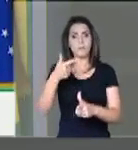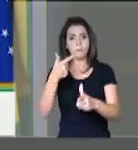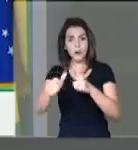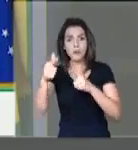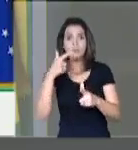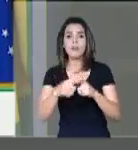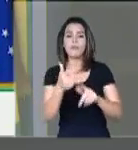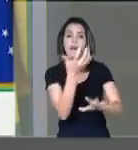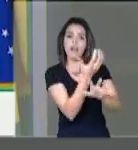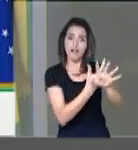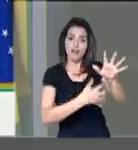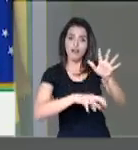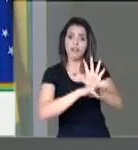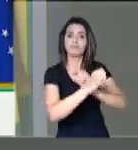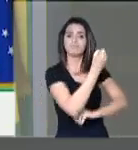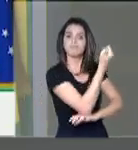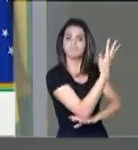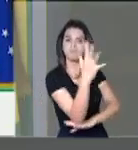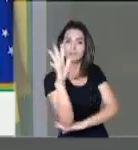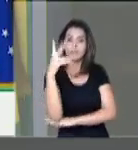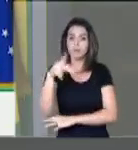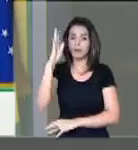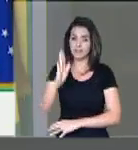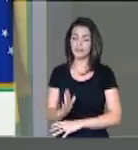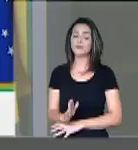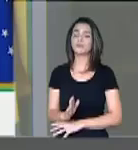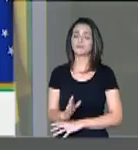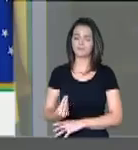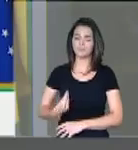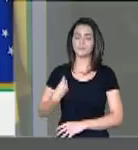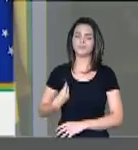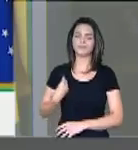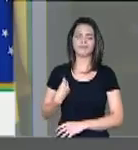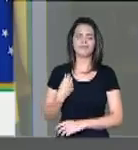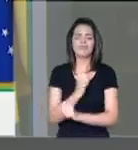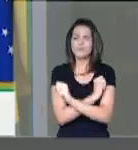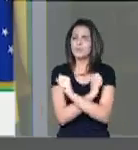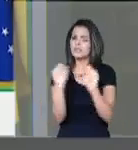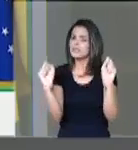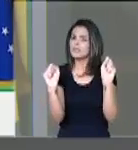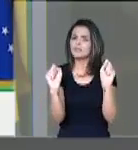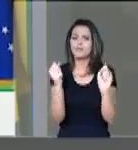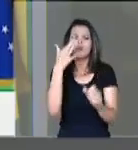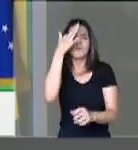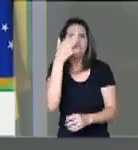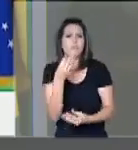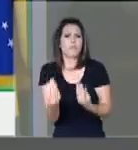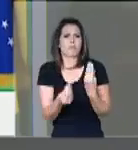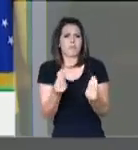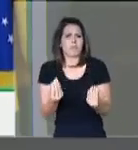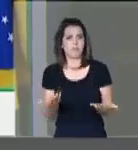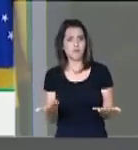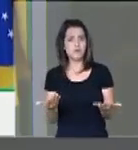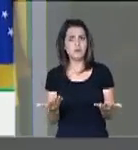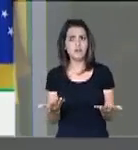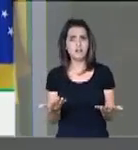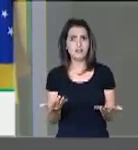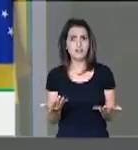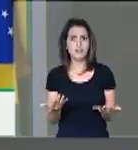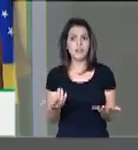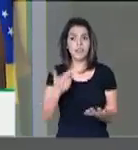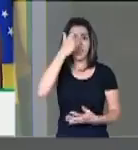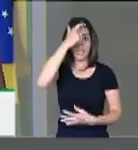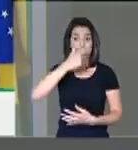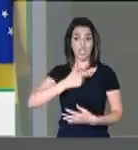que nosso país hoje protagonista não é possível que se entenda mesmo quem